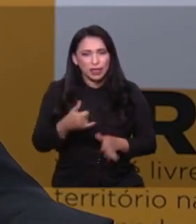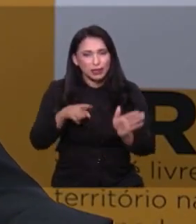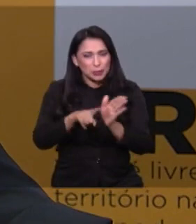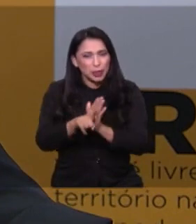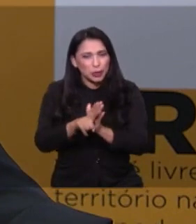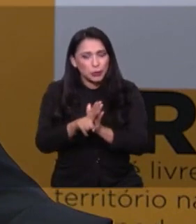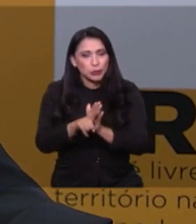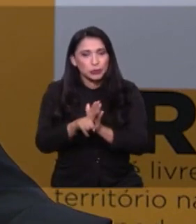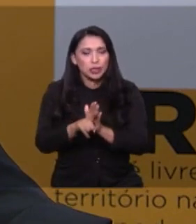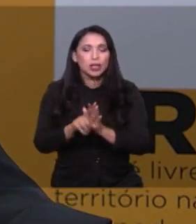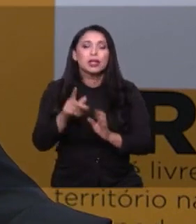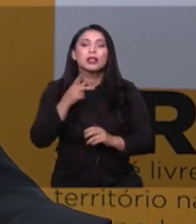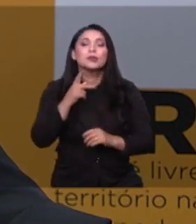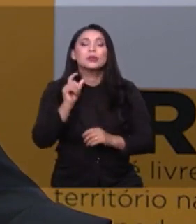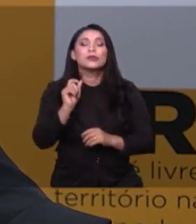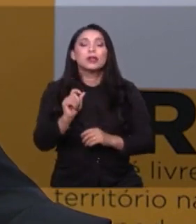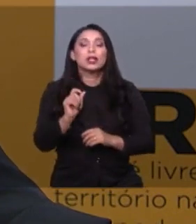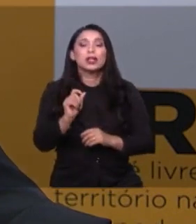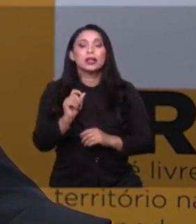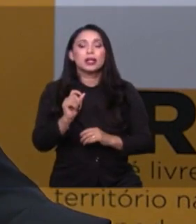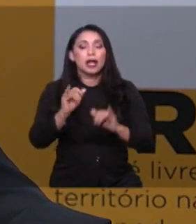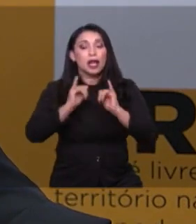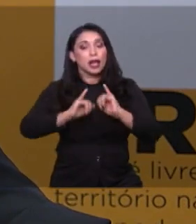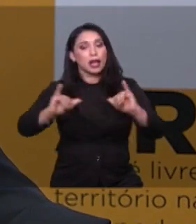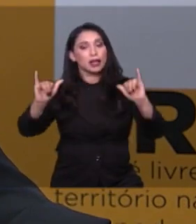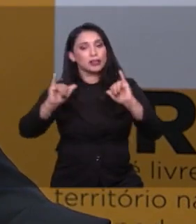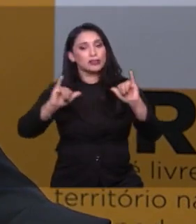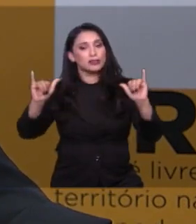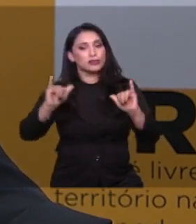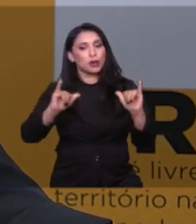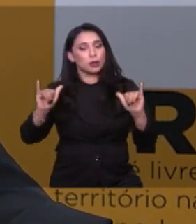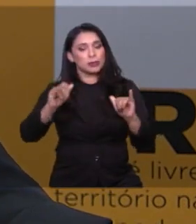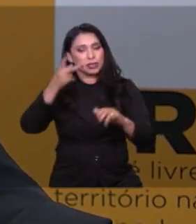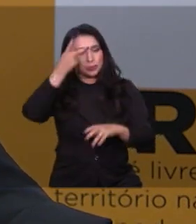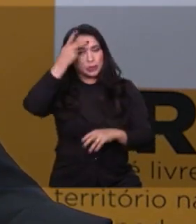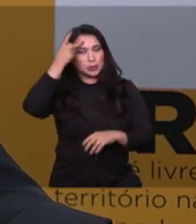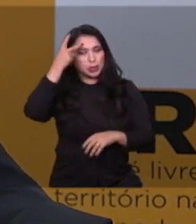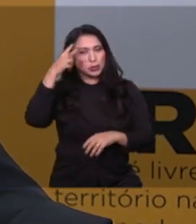pergunta para possa passar informação para telespectador.